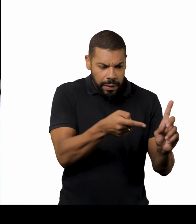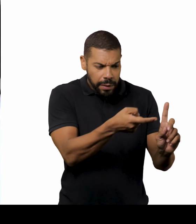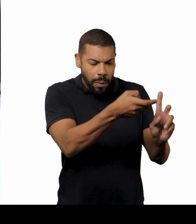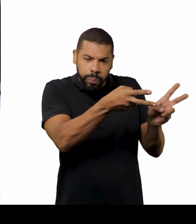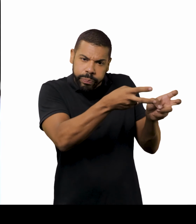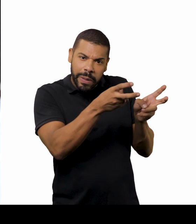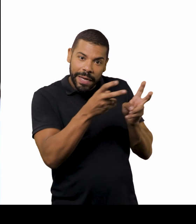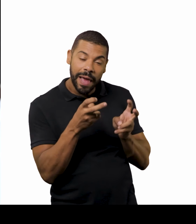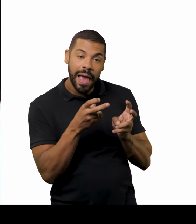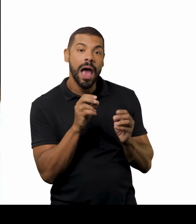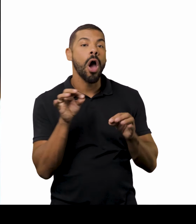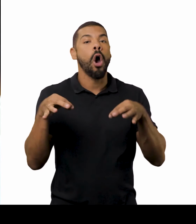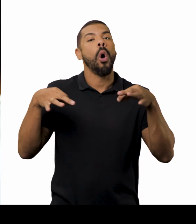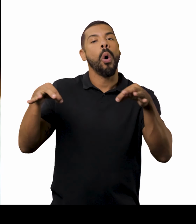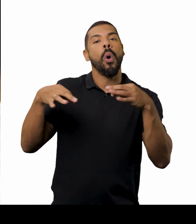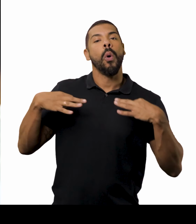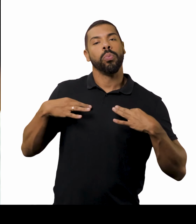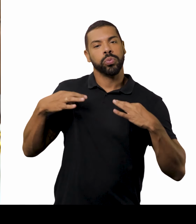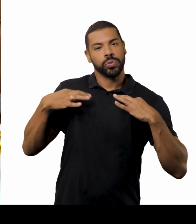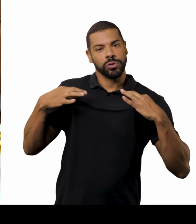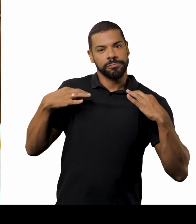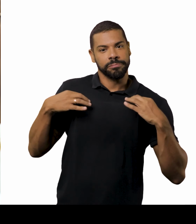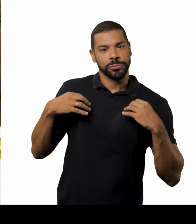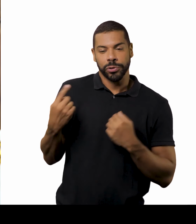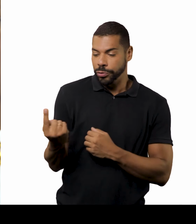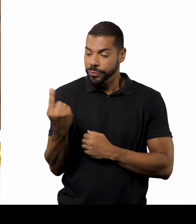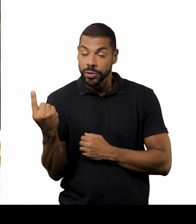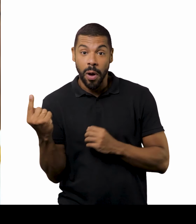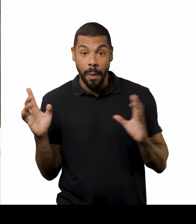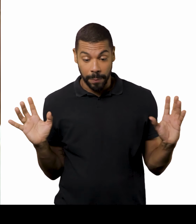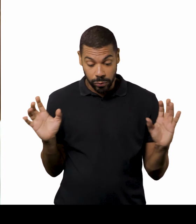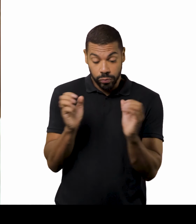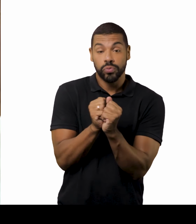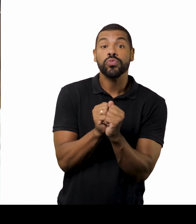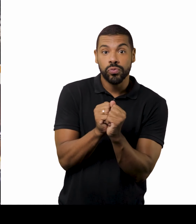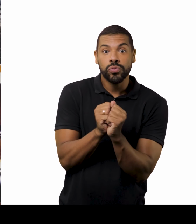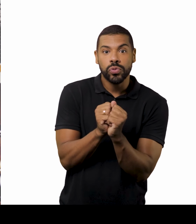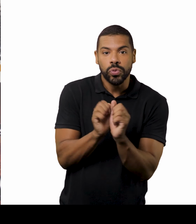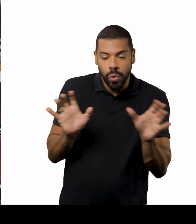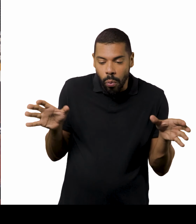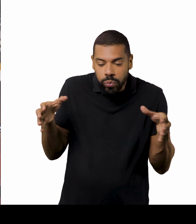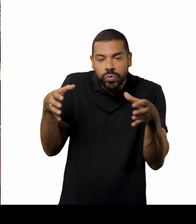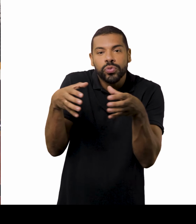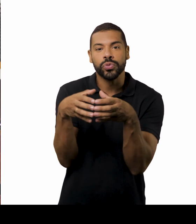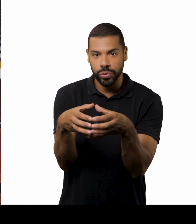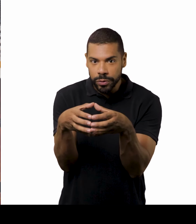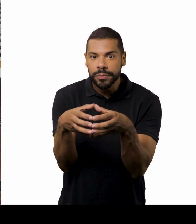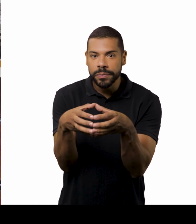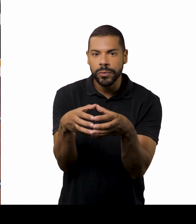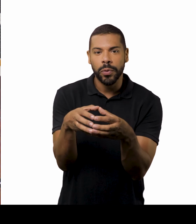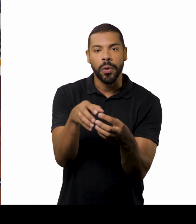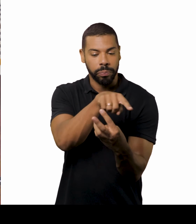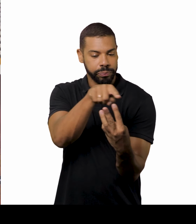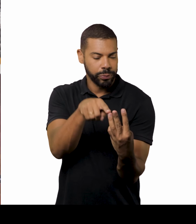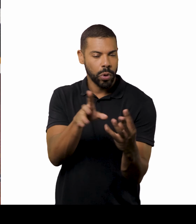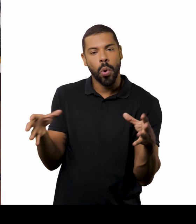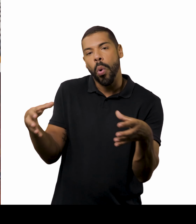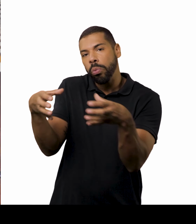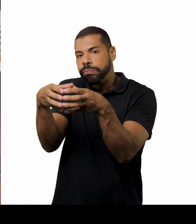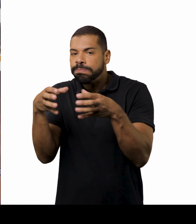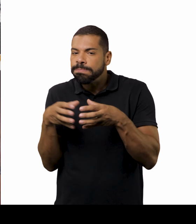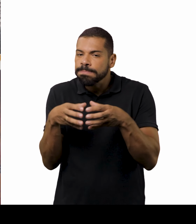partiu desse ponto, de fazer peças que faziam sentido individualmente, mas fazem muito mais sentido quando colocadas o